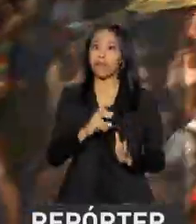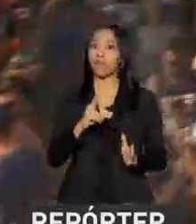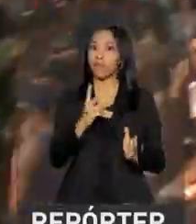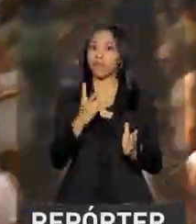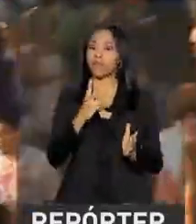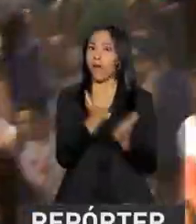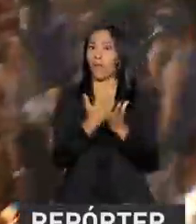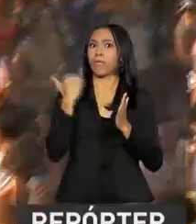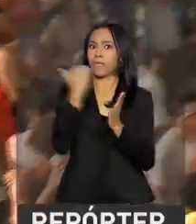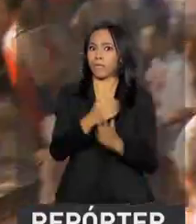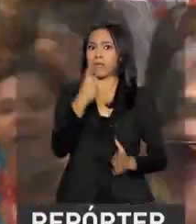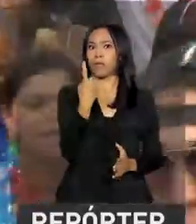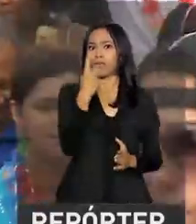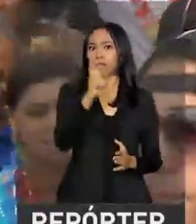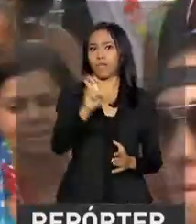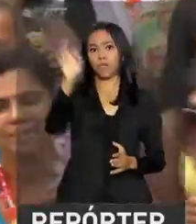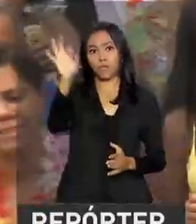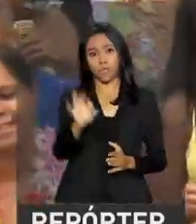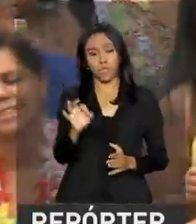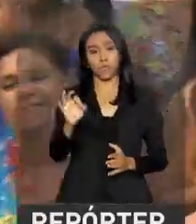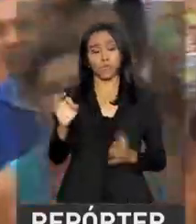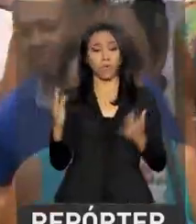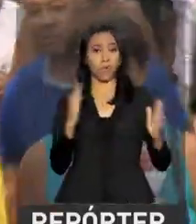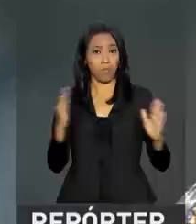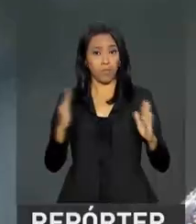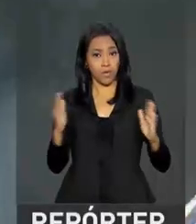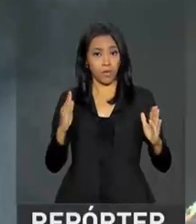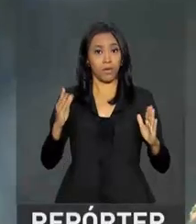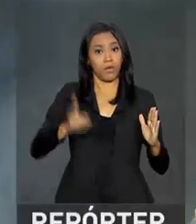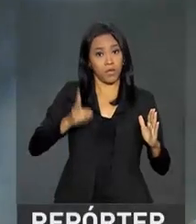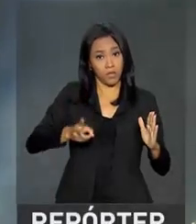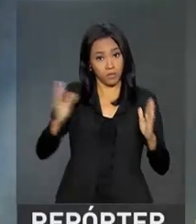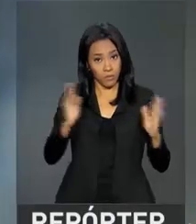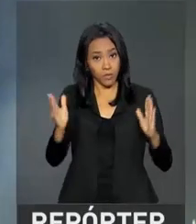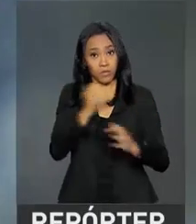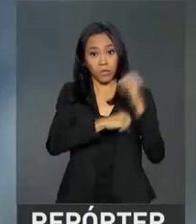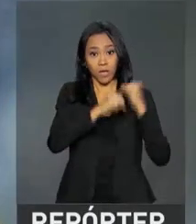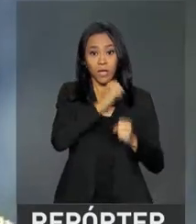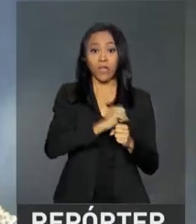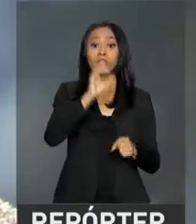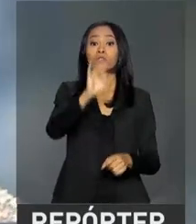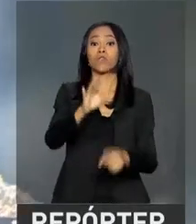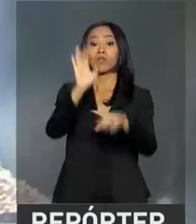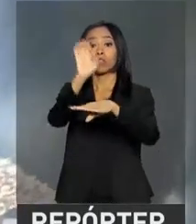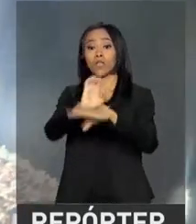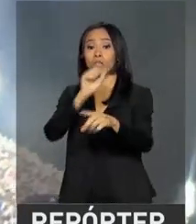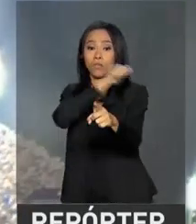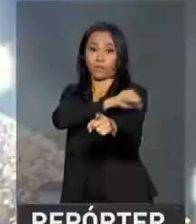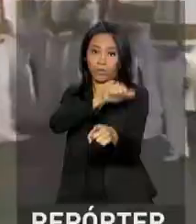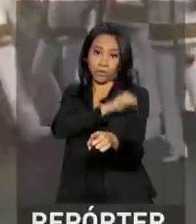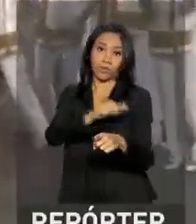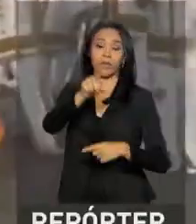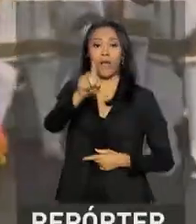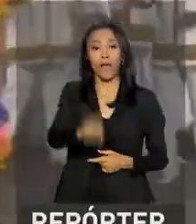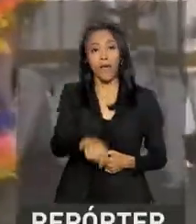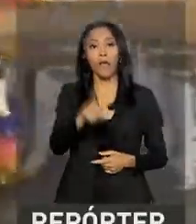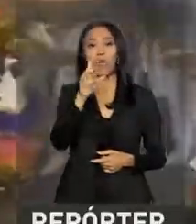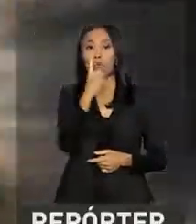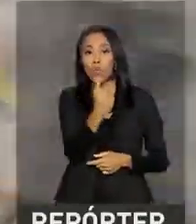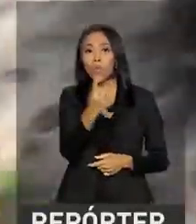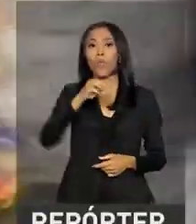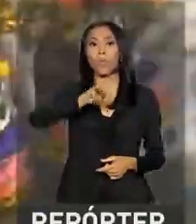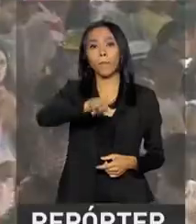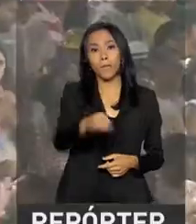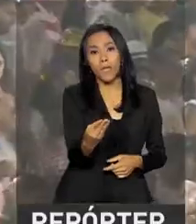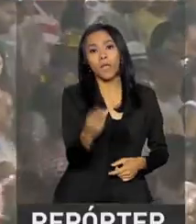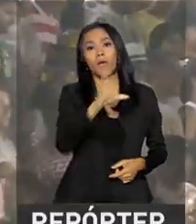15% em relação ao mesmo período do ano passado só na cidade do rio de janeiro são estimados 1 milhão